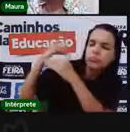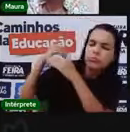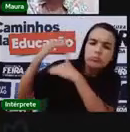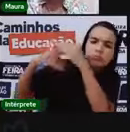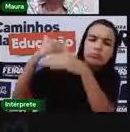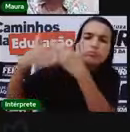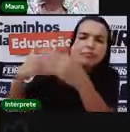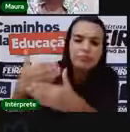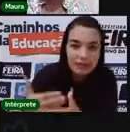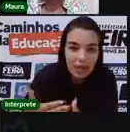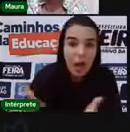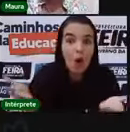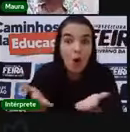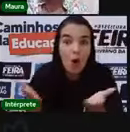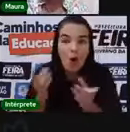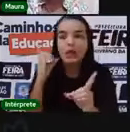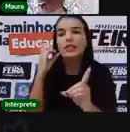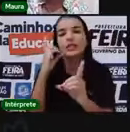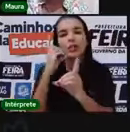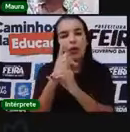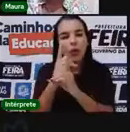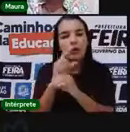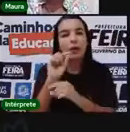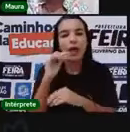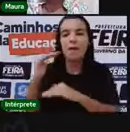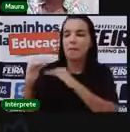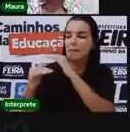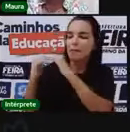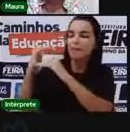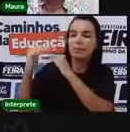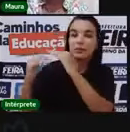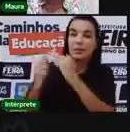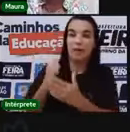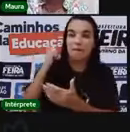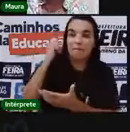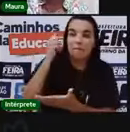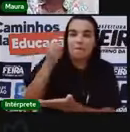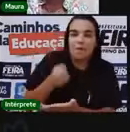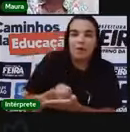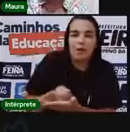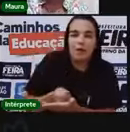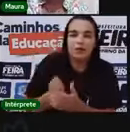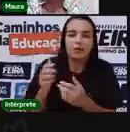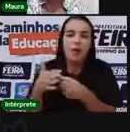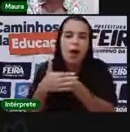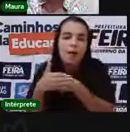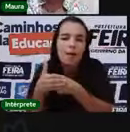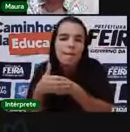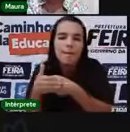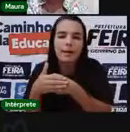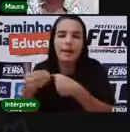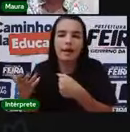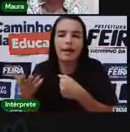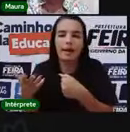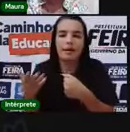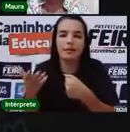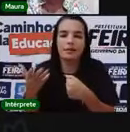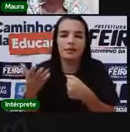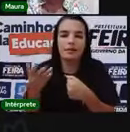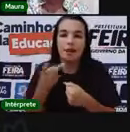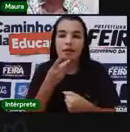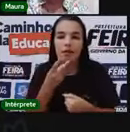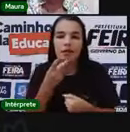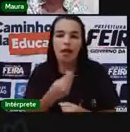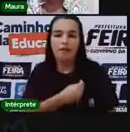nos encontrássemos hoje num processo de resistência através do afeto, da colaboração, da valorização